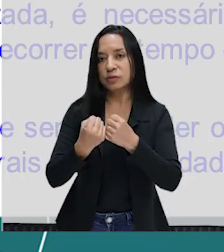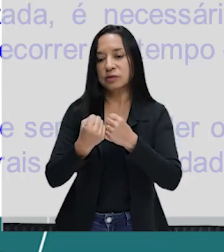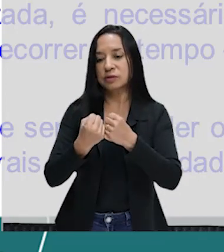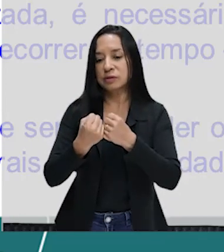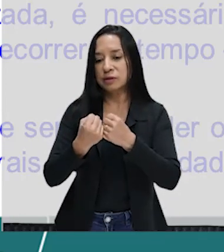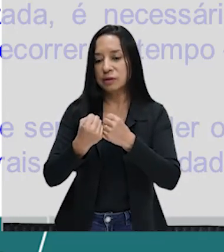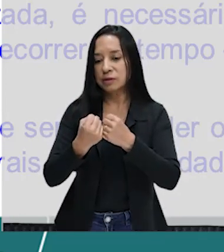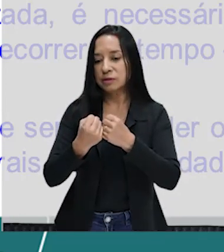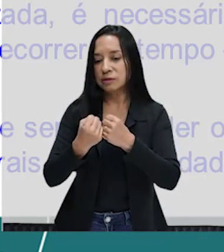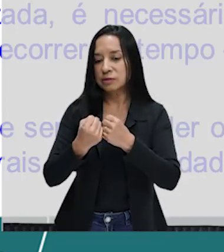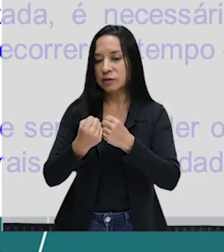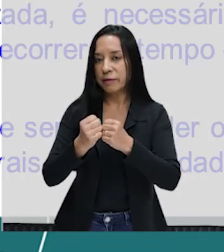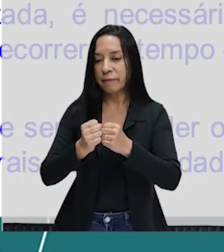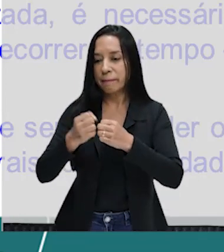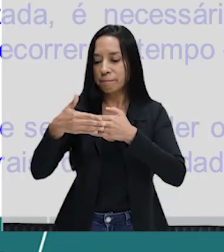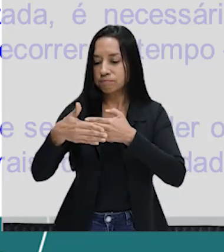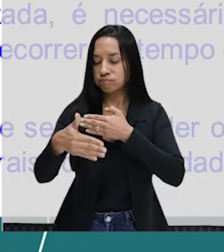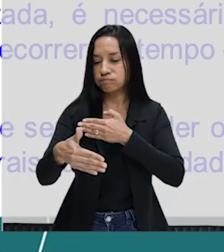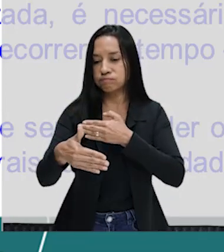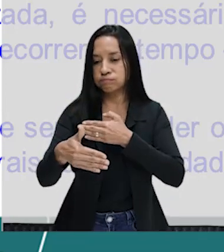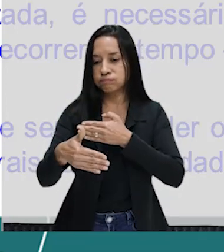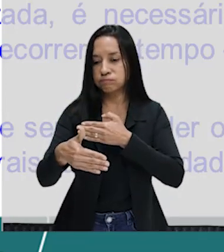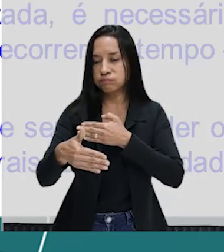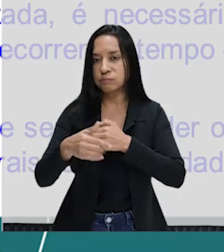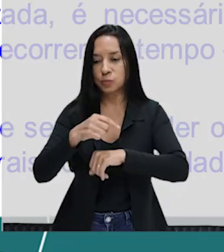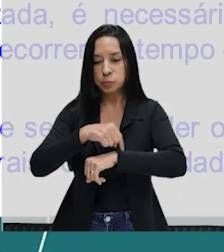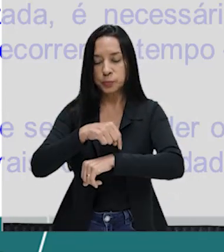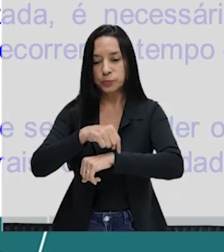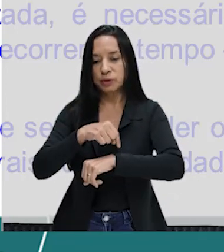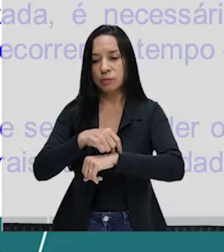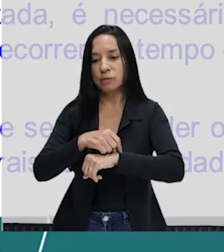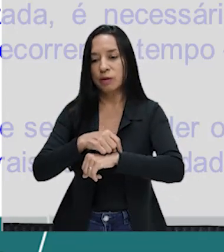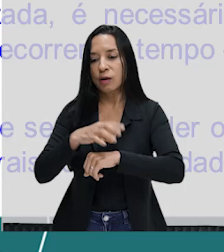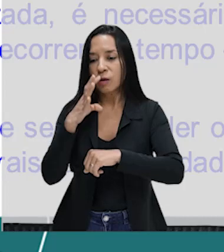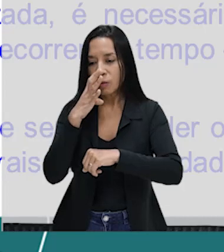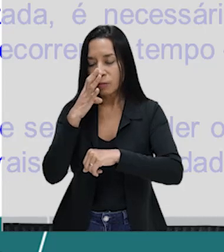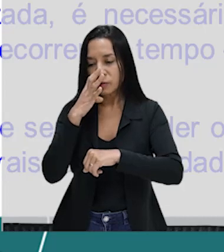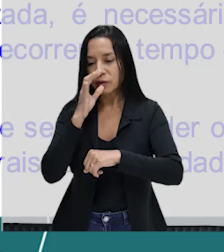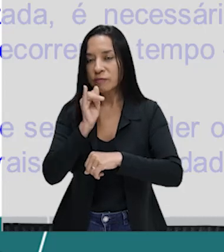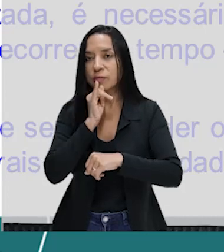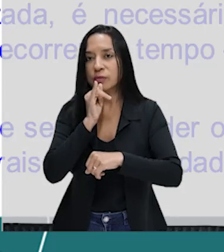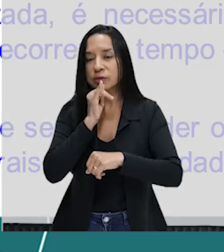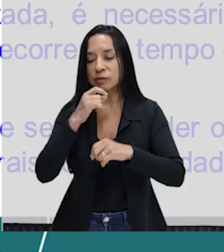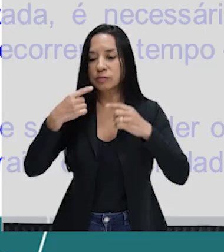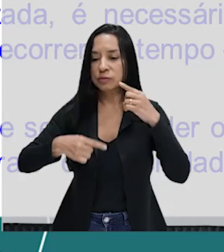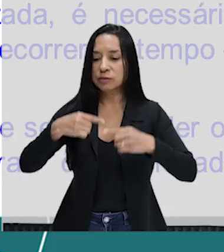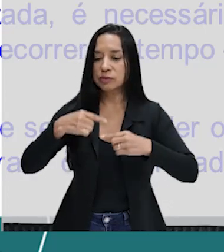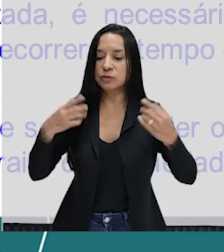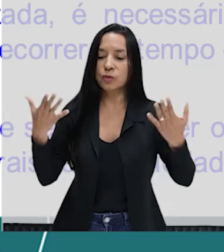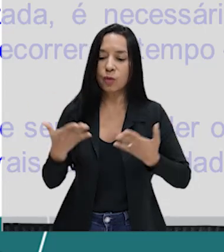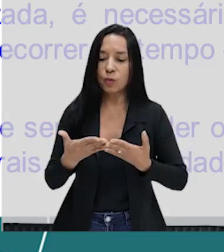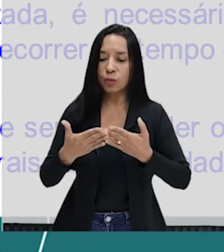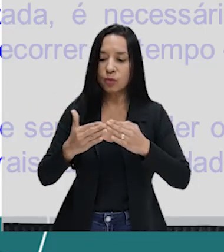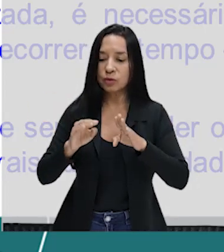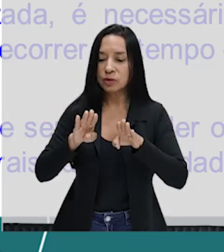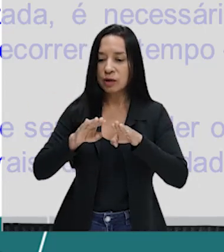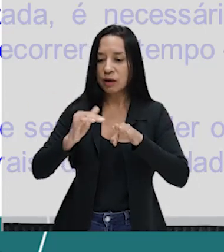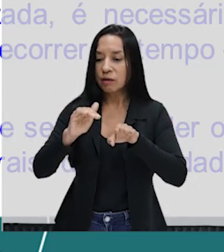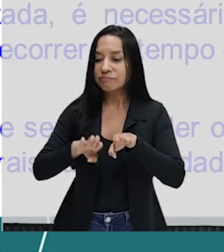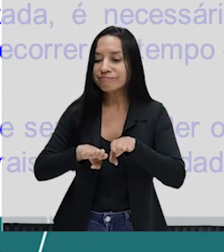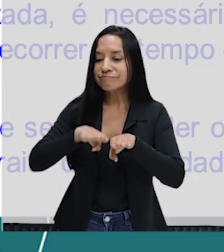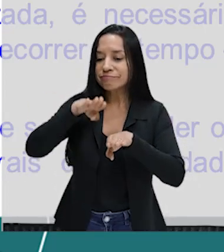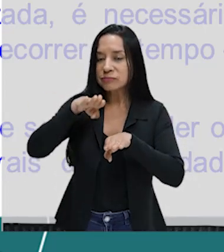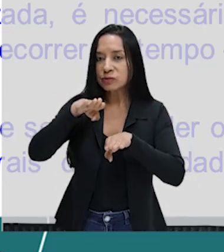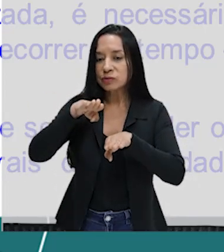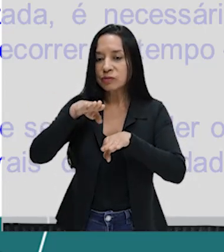do tempo. Isso a gente observa, por exemplo, quando se discute hoje a desigualdade étnica que